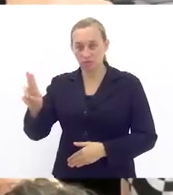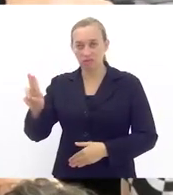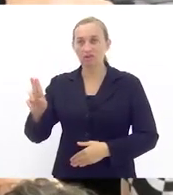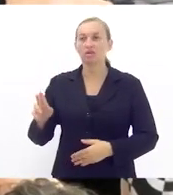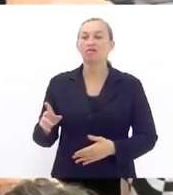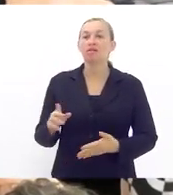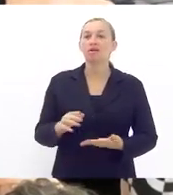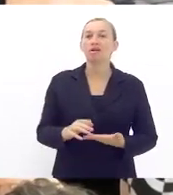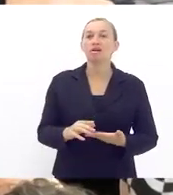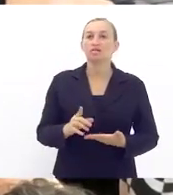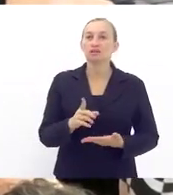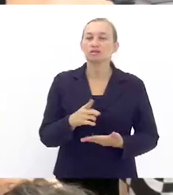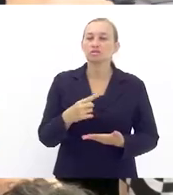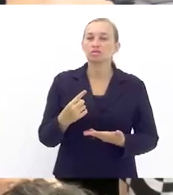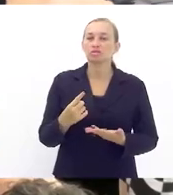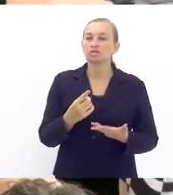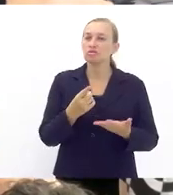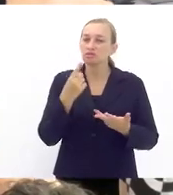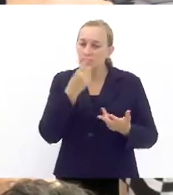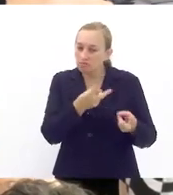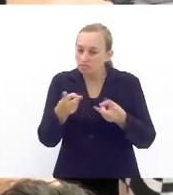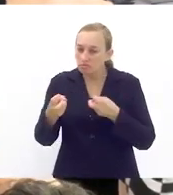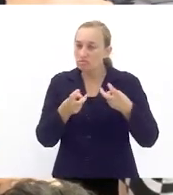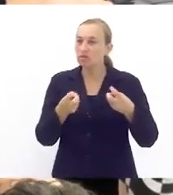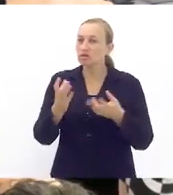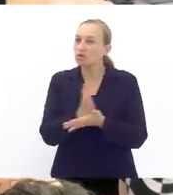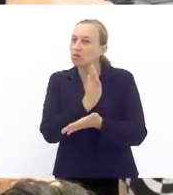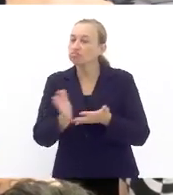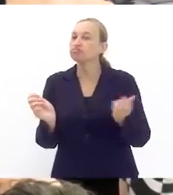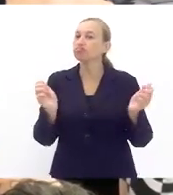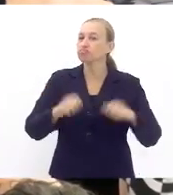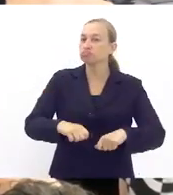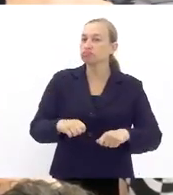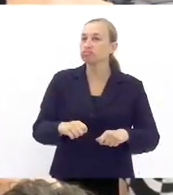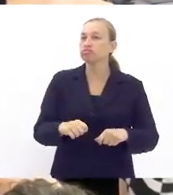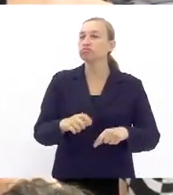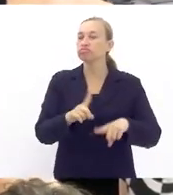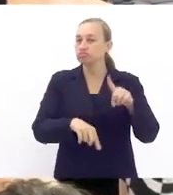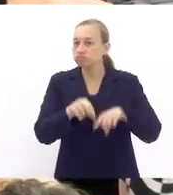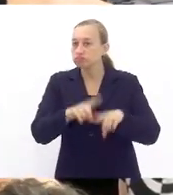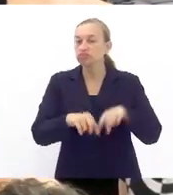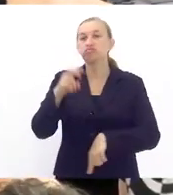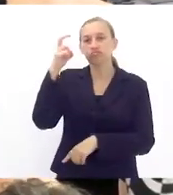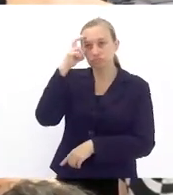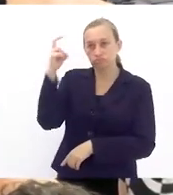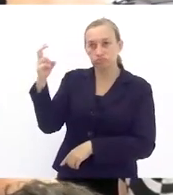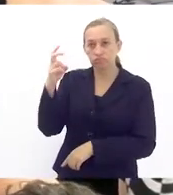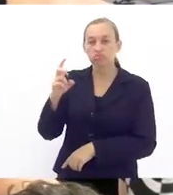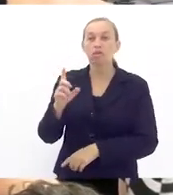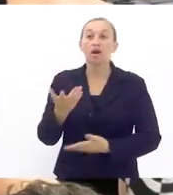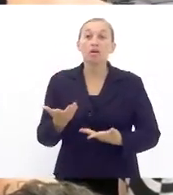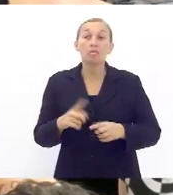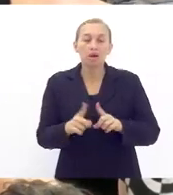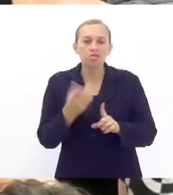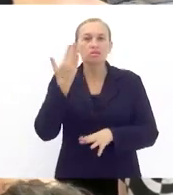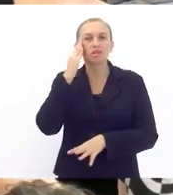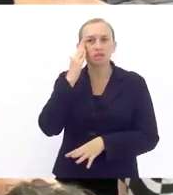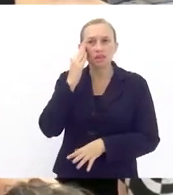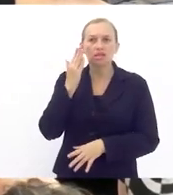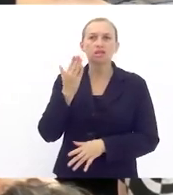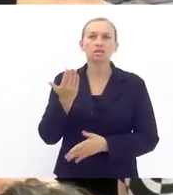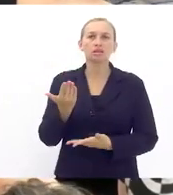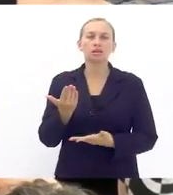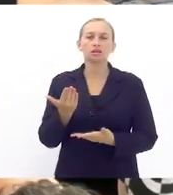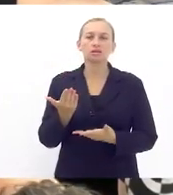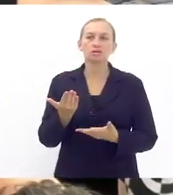a gente chegou a cogitar algumas possibilidades enquanto equipamentos culturais né mas a gente entende que para